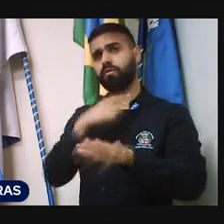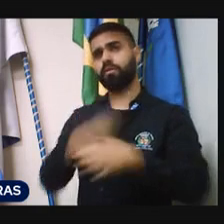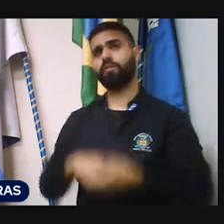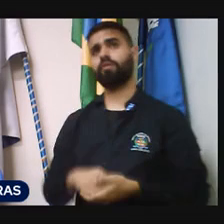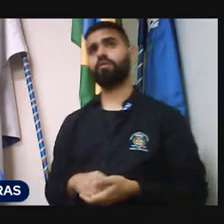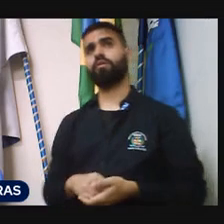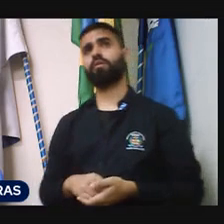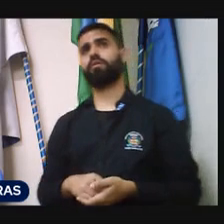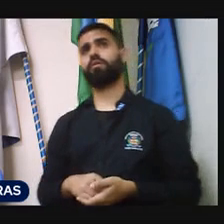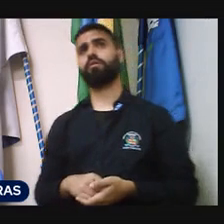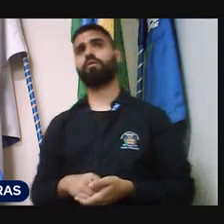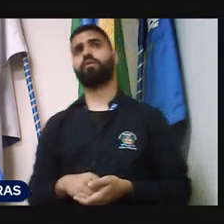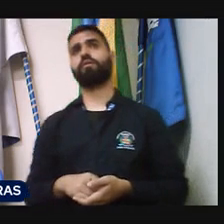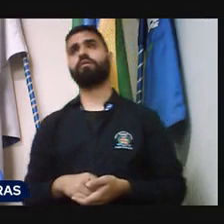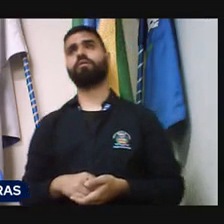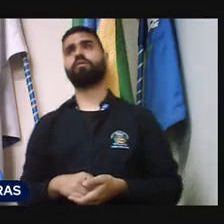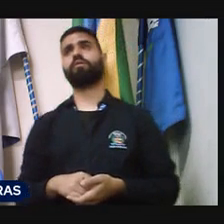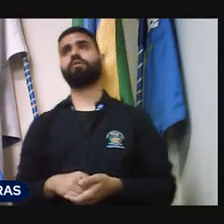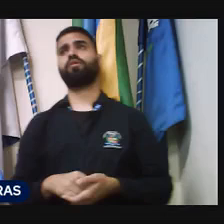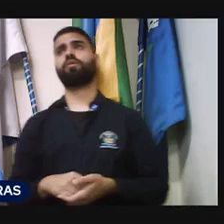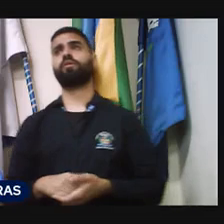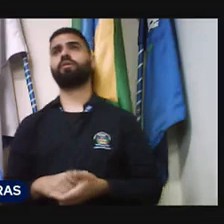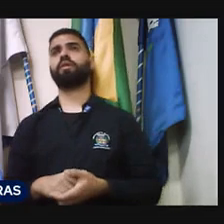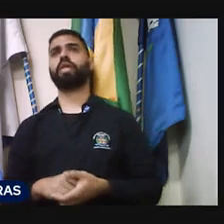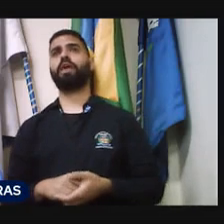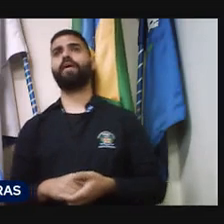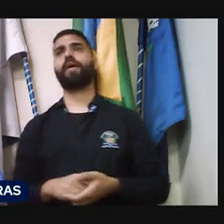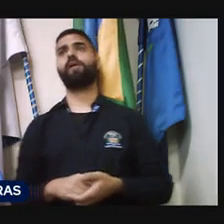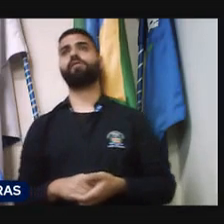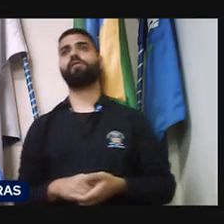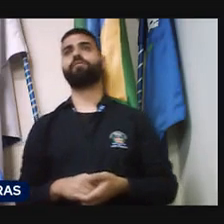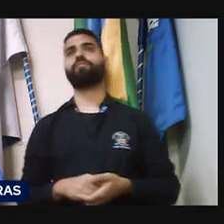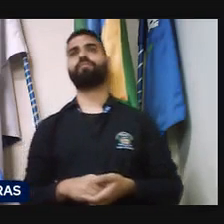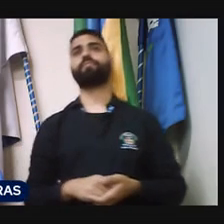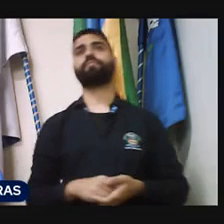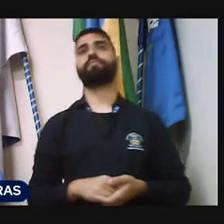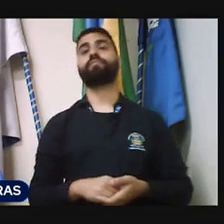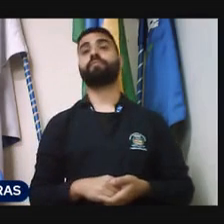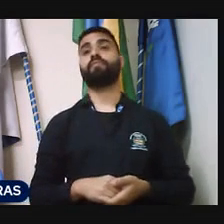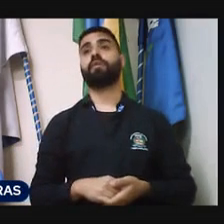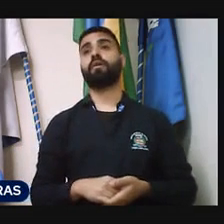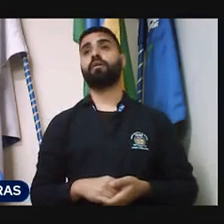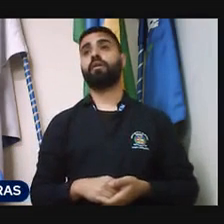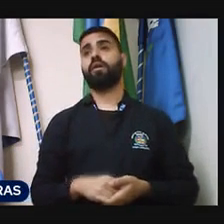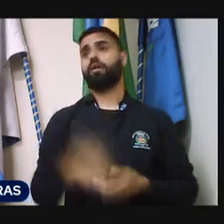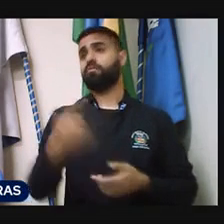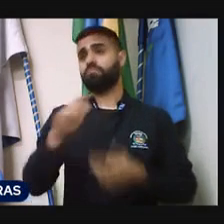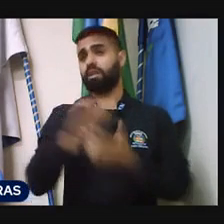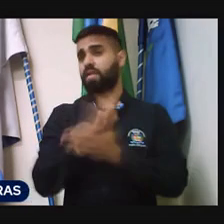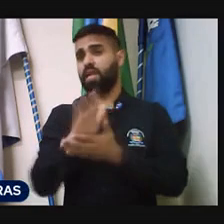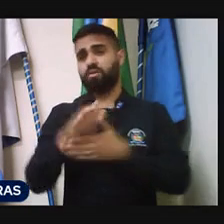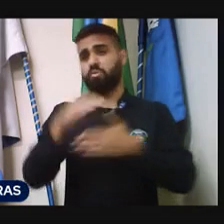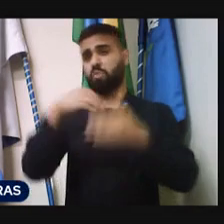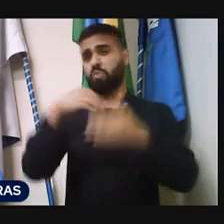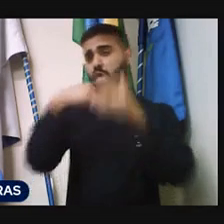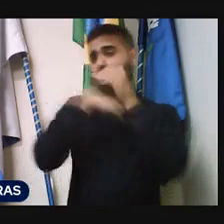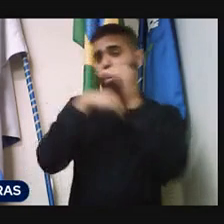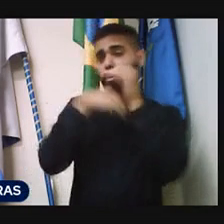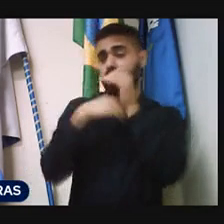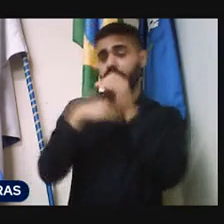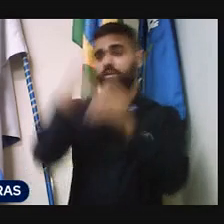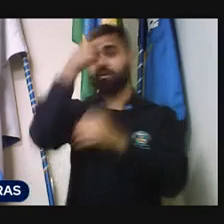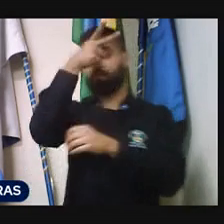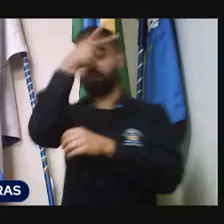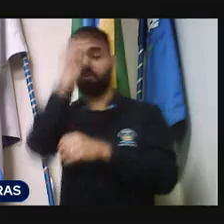da lisura que foi tratado tanto da parte da prefeitura quanto do hospital de Conservatória sobre